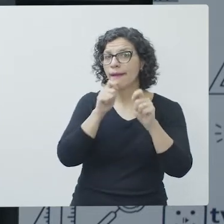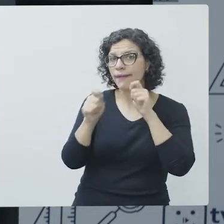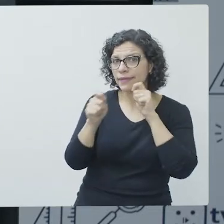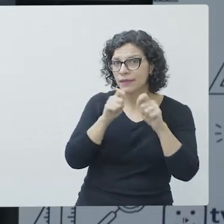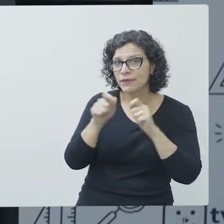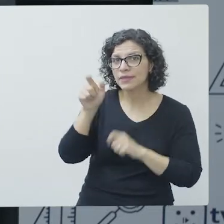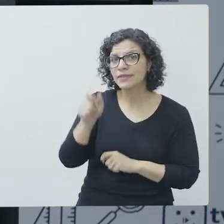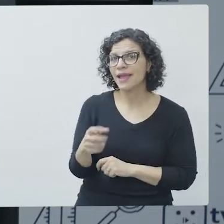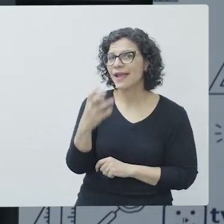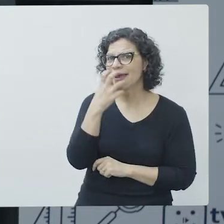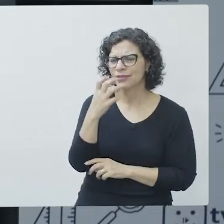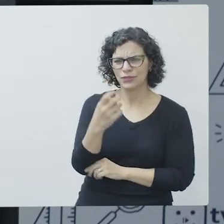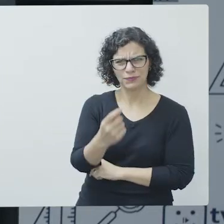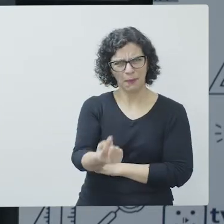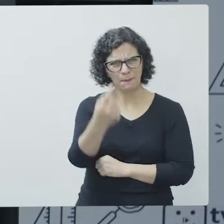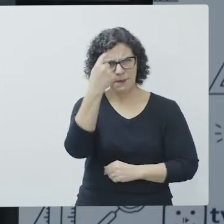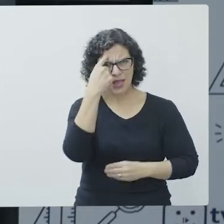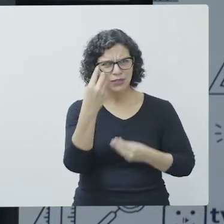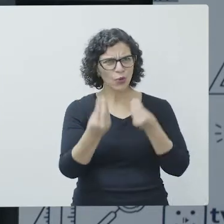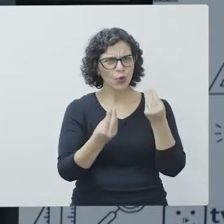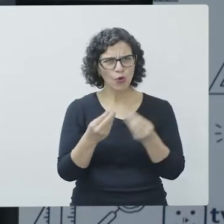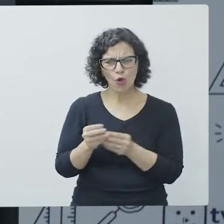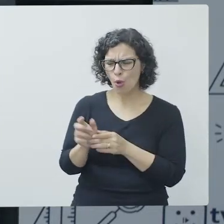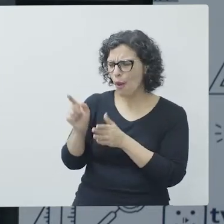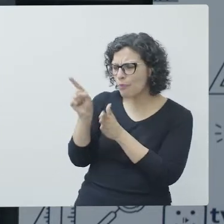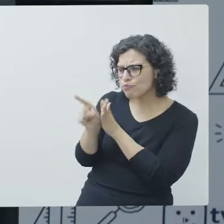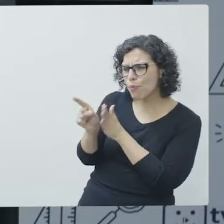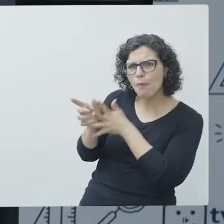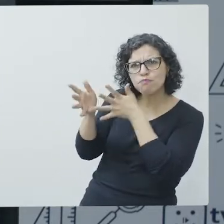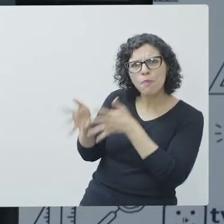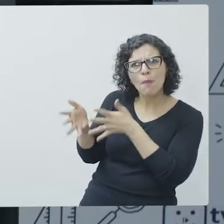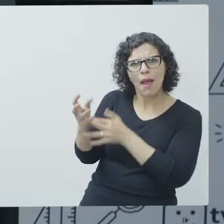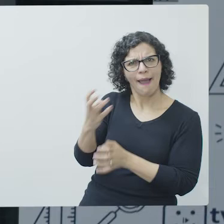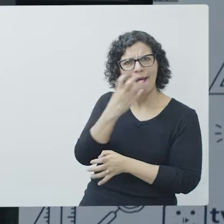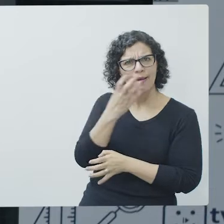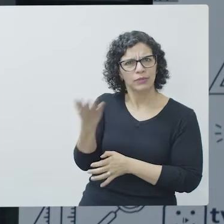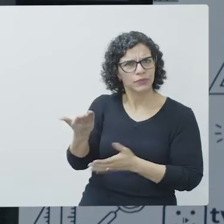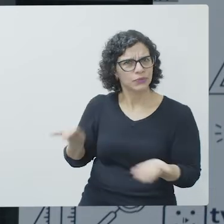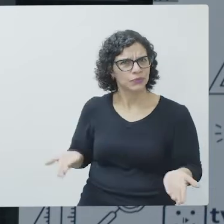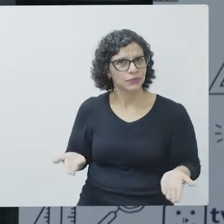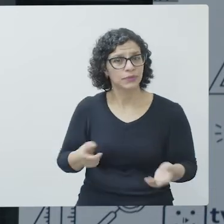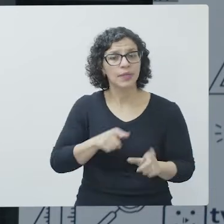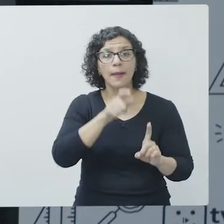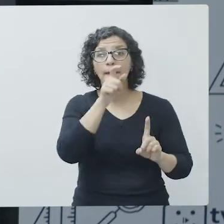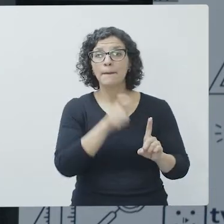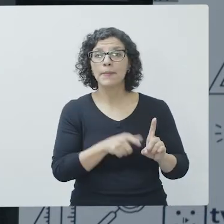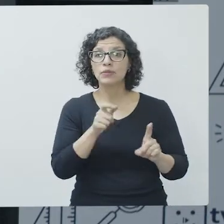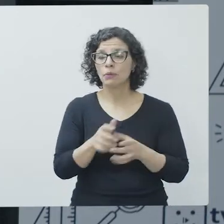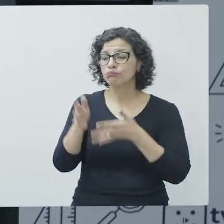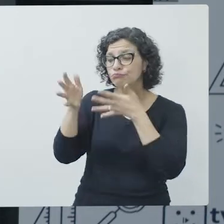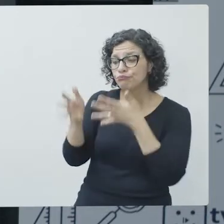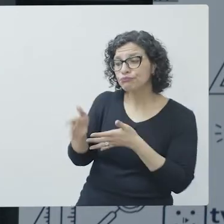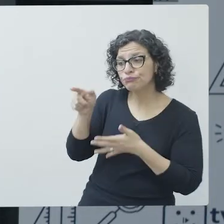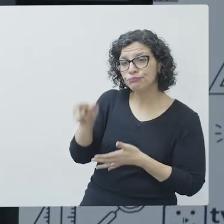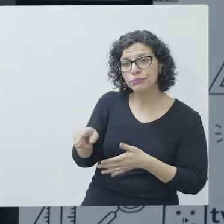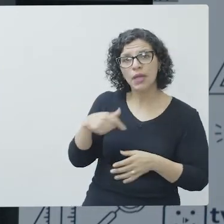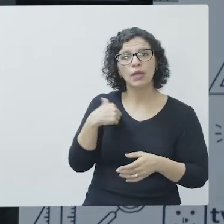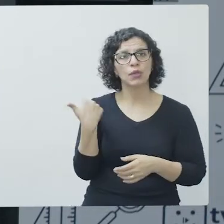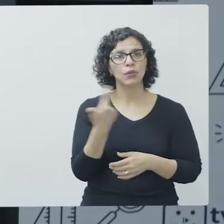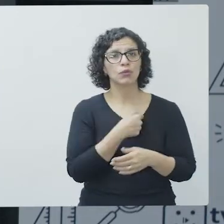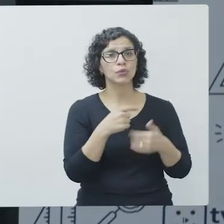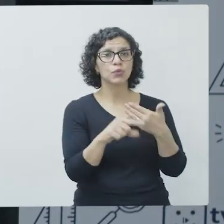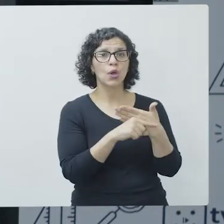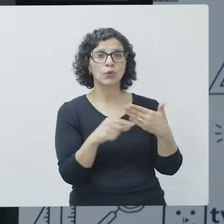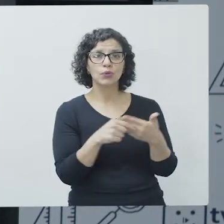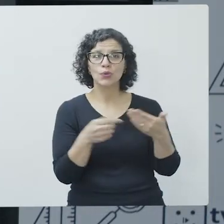entrevista com um cachorro. Já pensou nisso? Uma entrevista com um cachorro? E quem é essa pessoa ali entrevistada? É o nosso